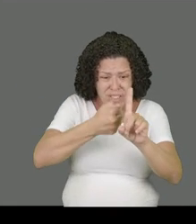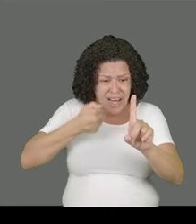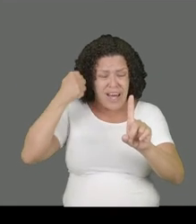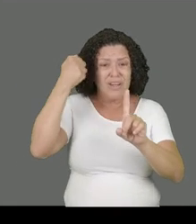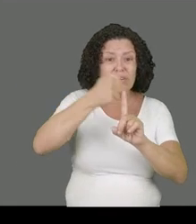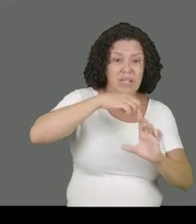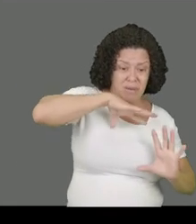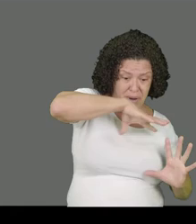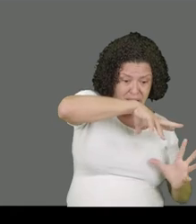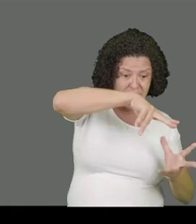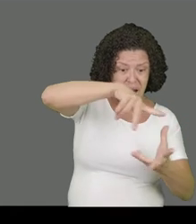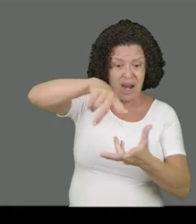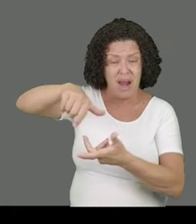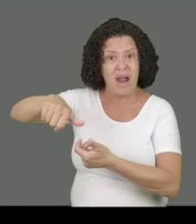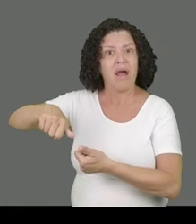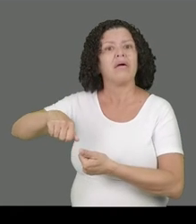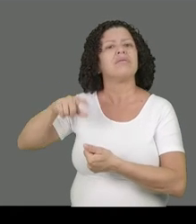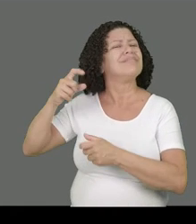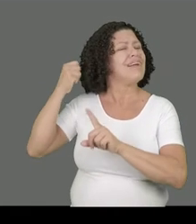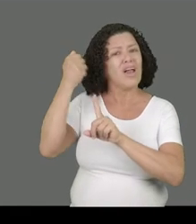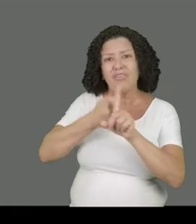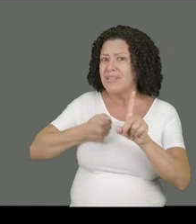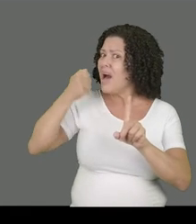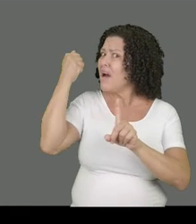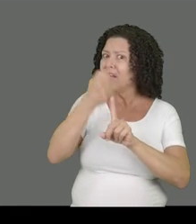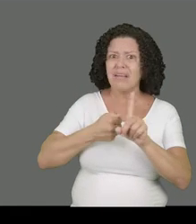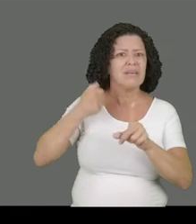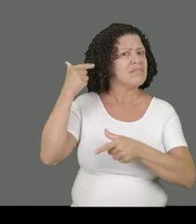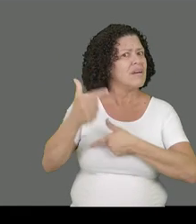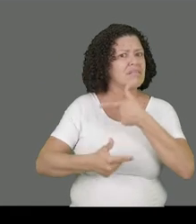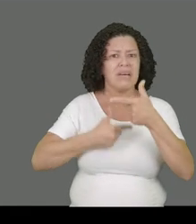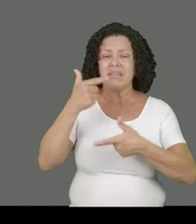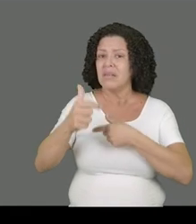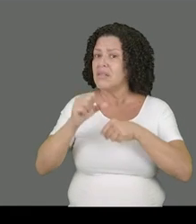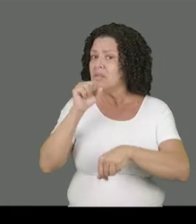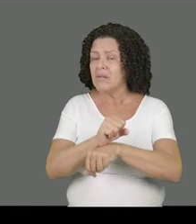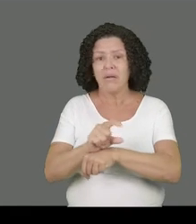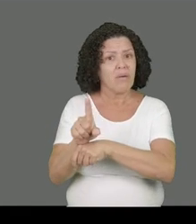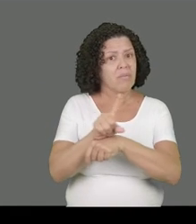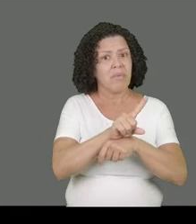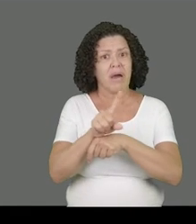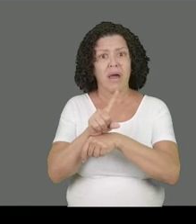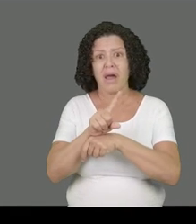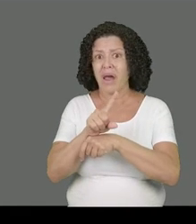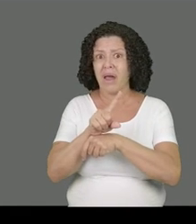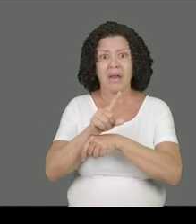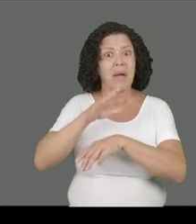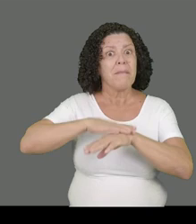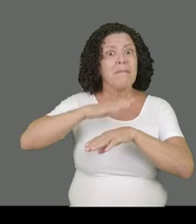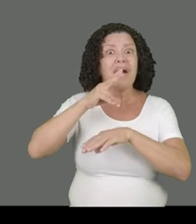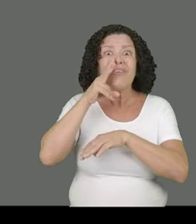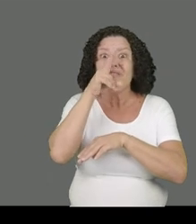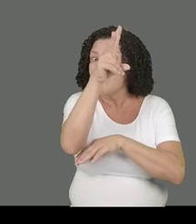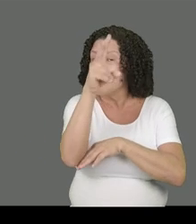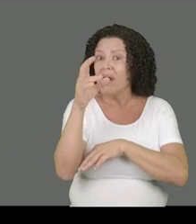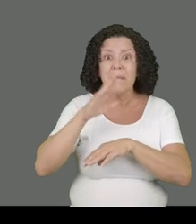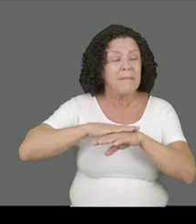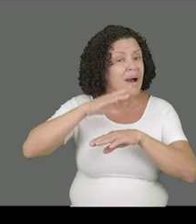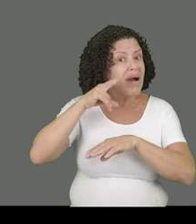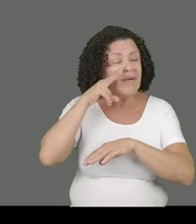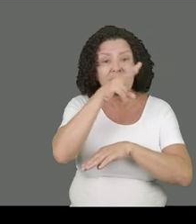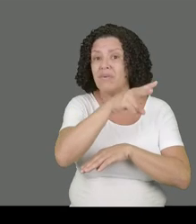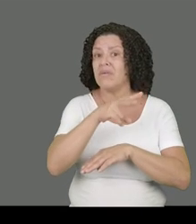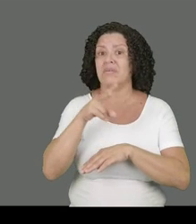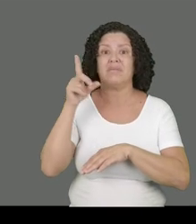hoje pelo mundo todo. Em todo o planeta eles estão lutando, eles estão trabalhando. Mais fortes do